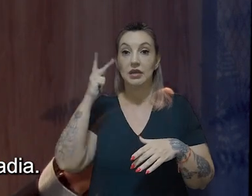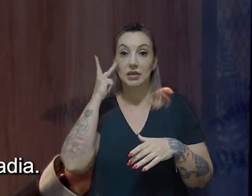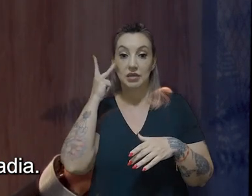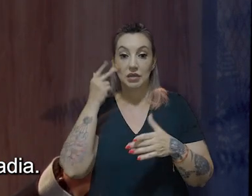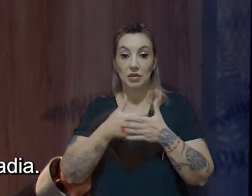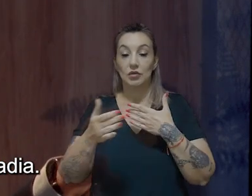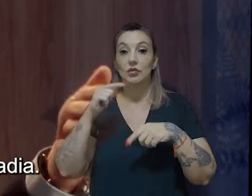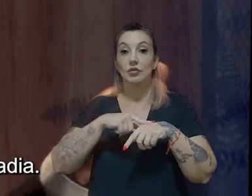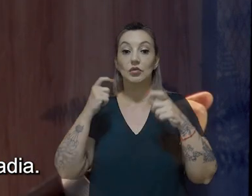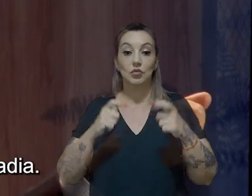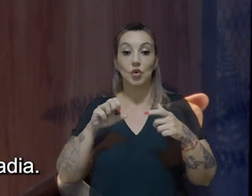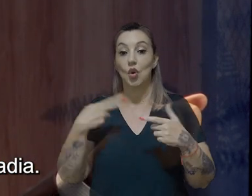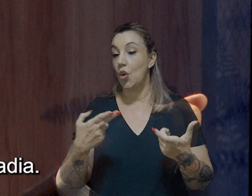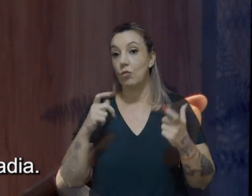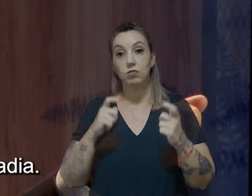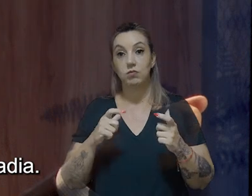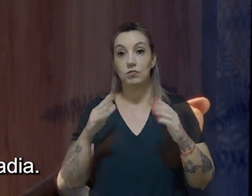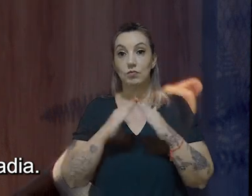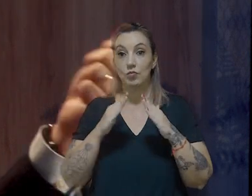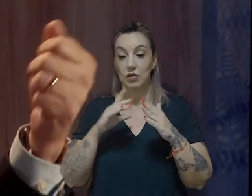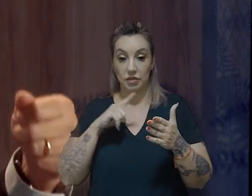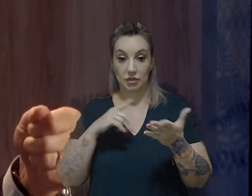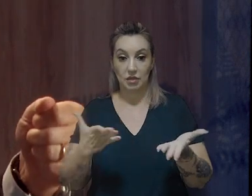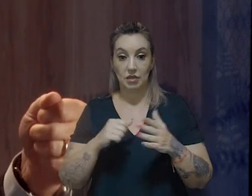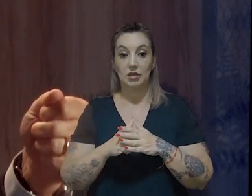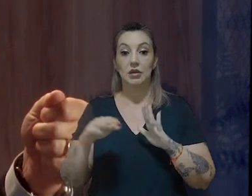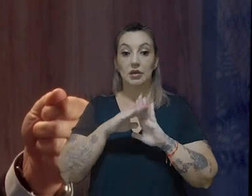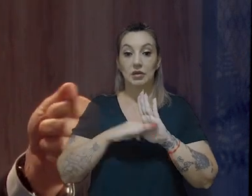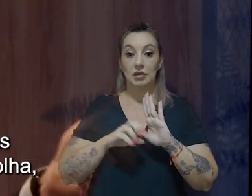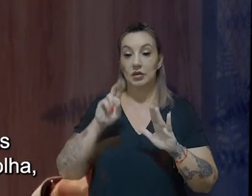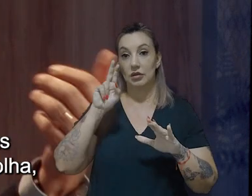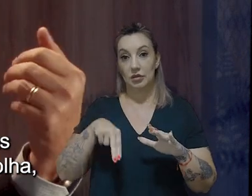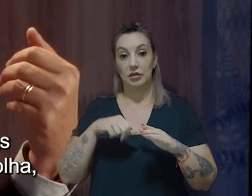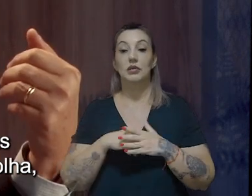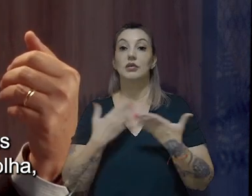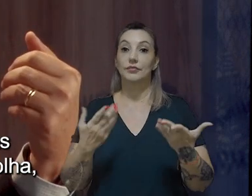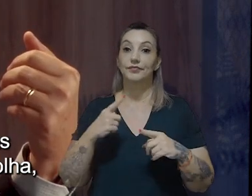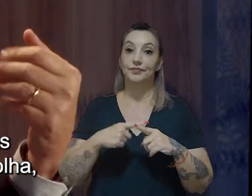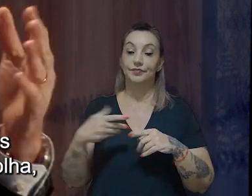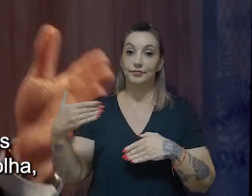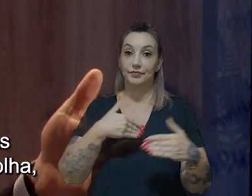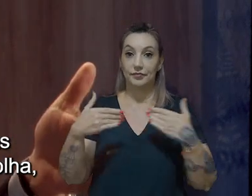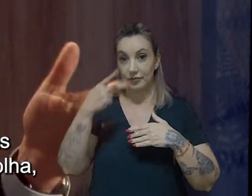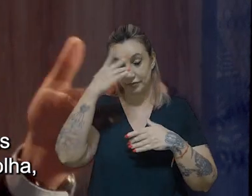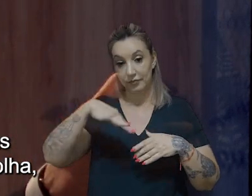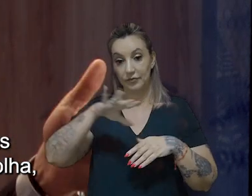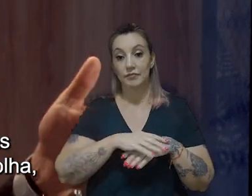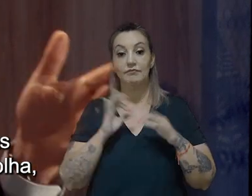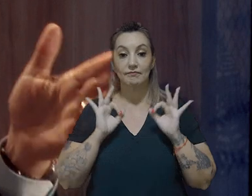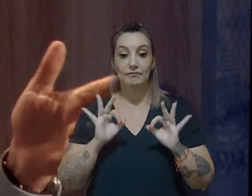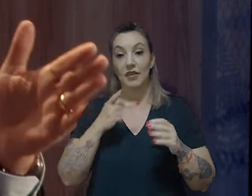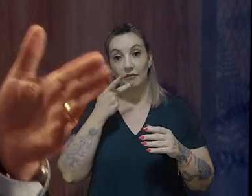Paulo qualquer outro lugar ou para para ter moradia Esse é um outro programa que nós fizemos na hora justamente para trazer as pessoas e as pessoas que